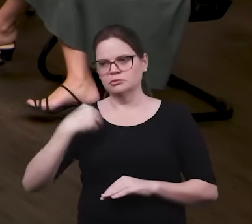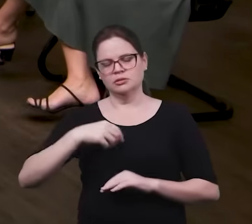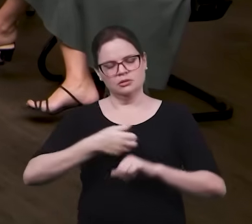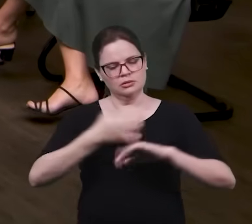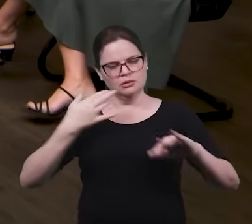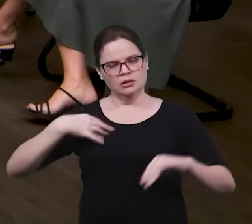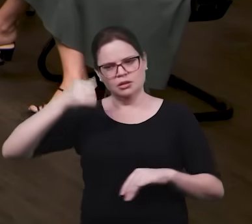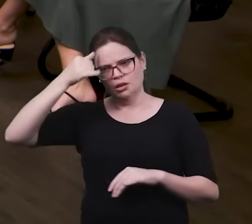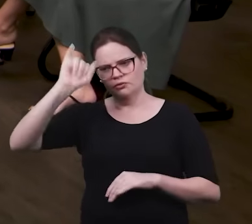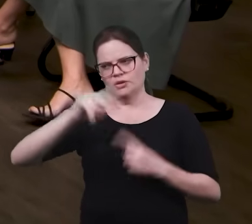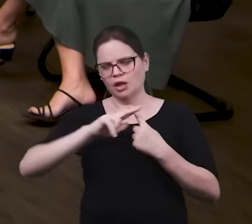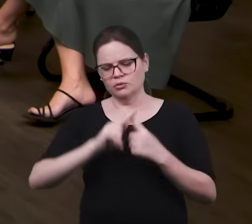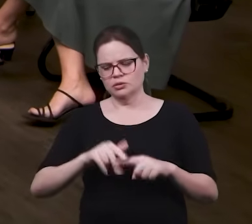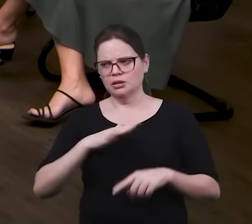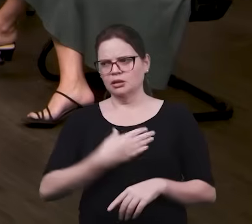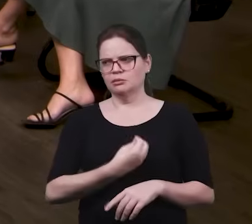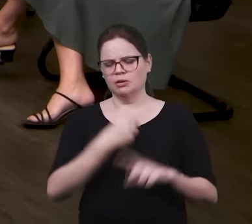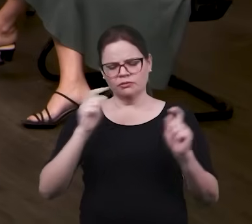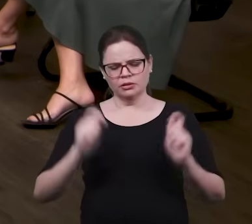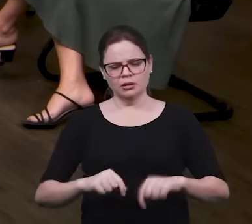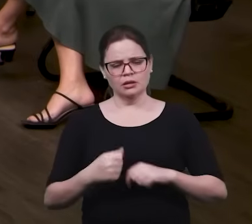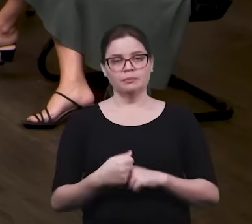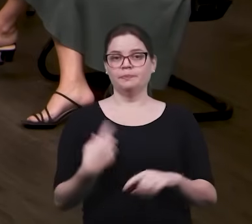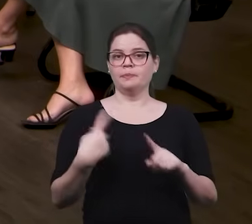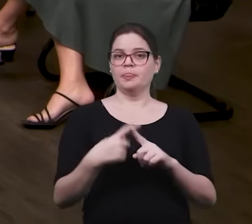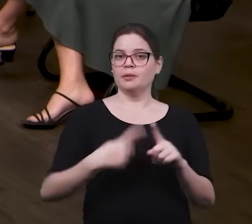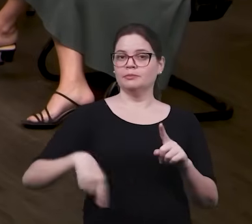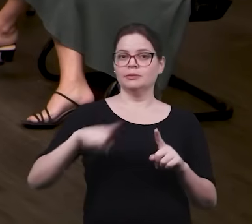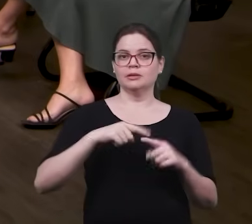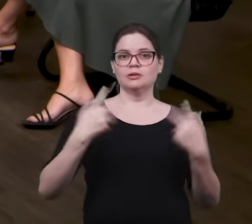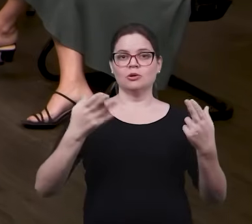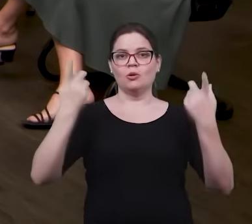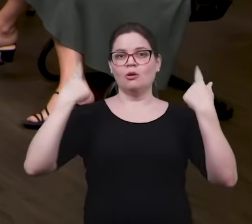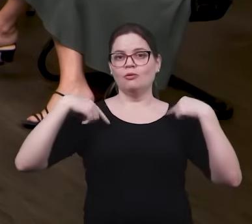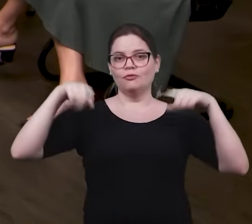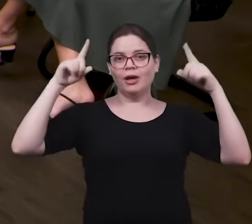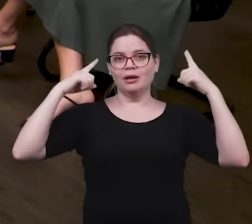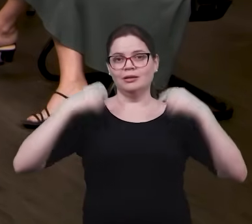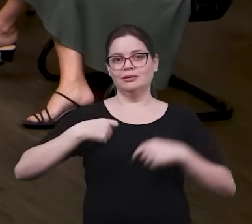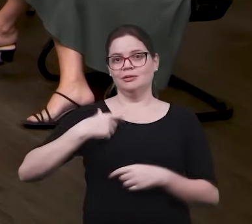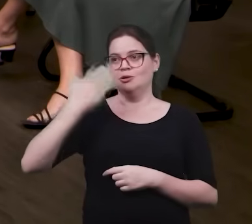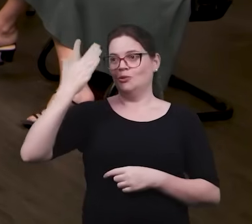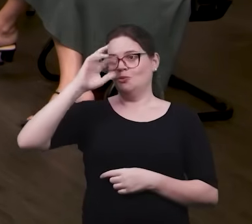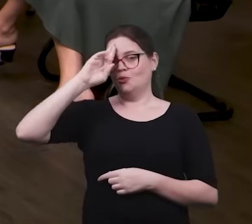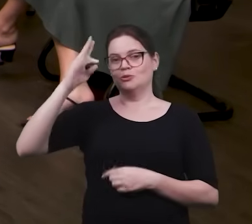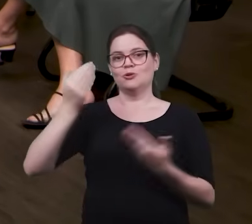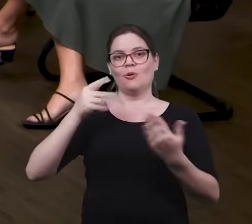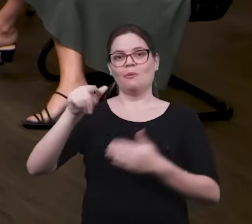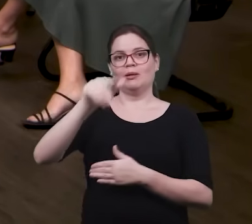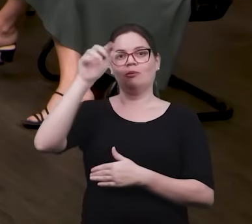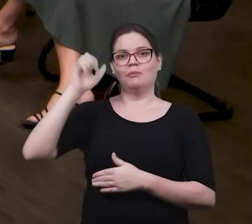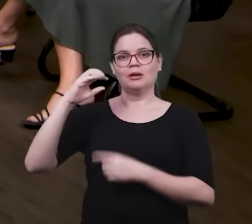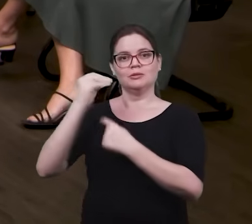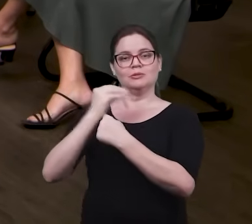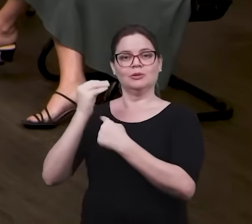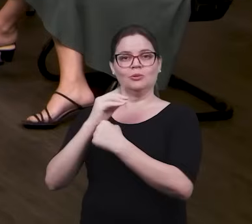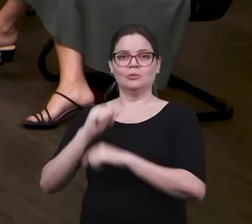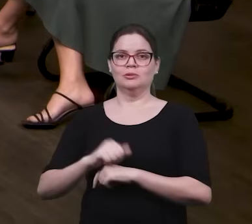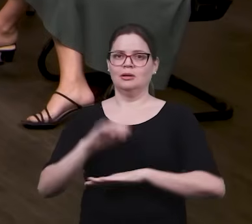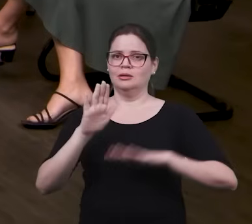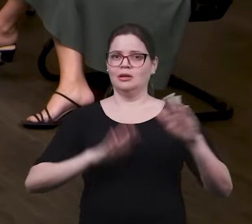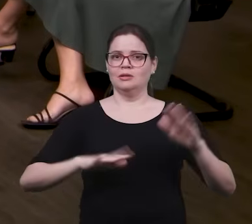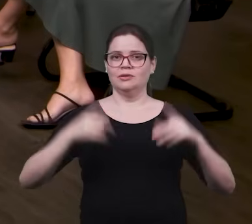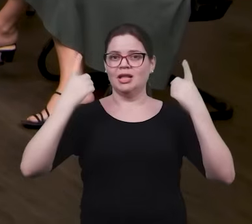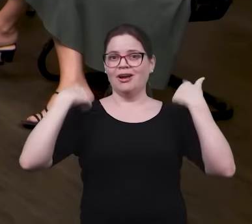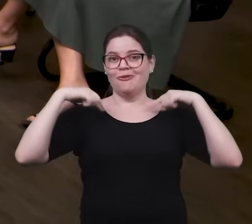consertar essa situação. Glória a Jesus. Porque nós somos como ovelhas, o Senhor é o pastor, e às vezes nós, pela